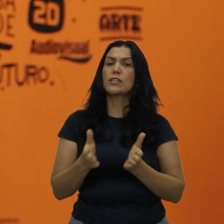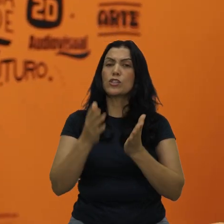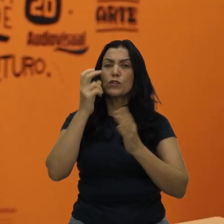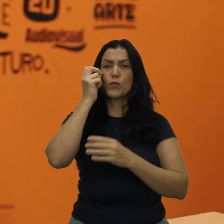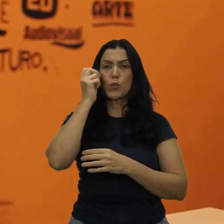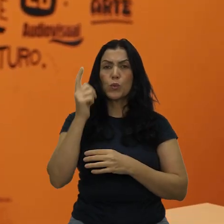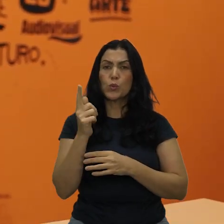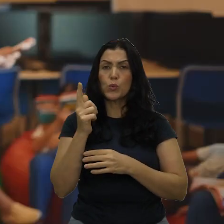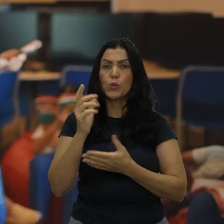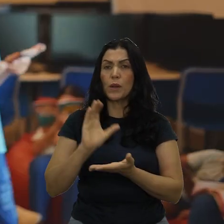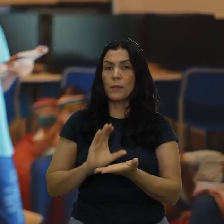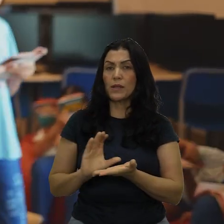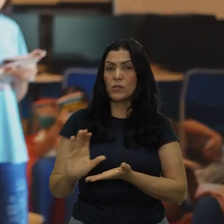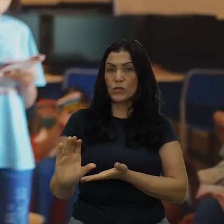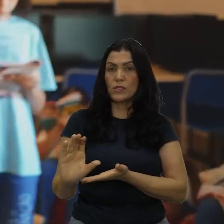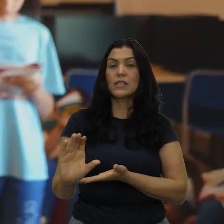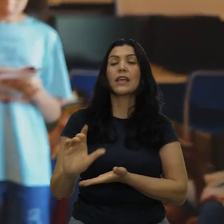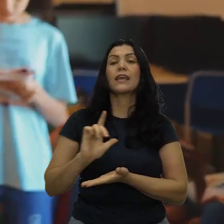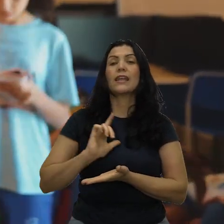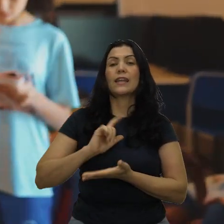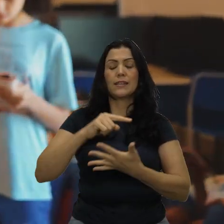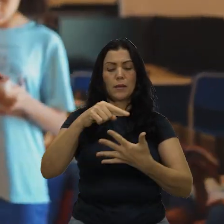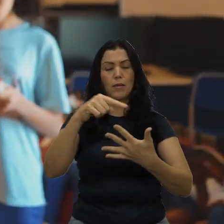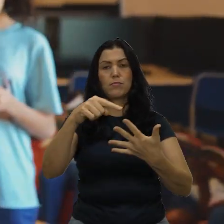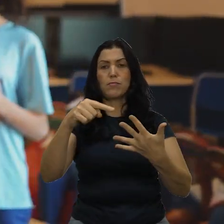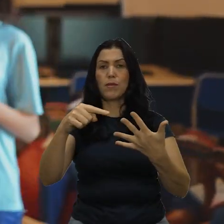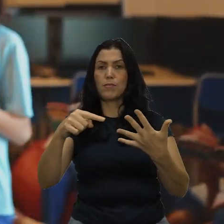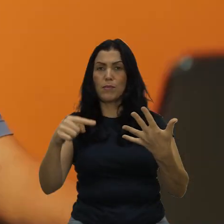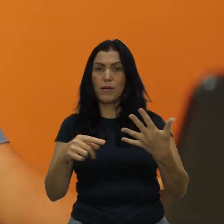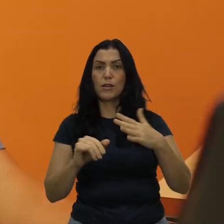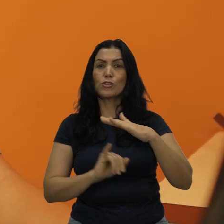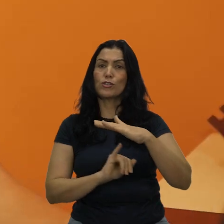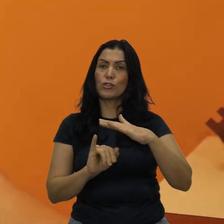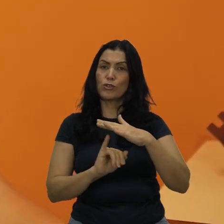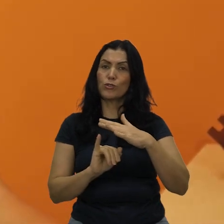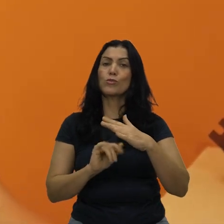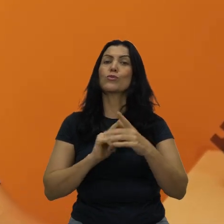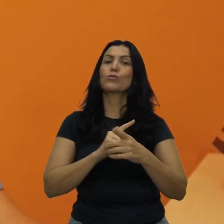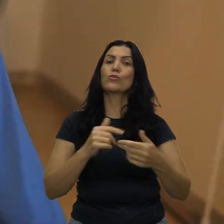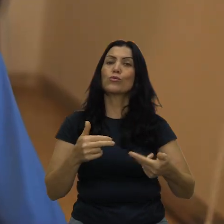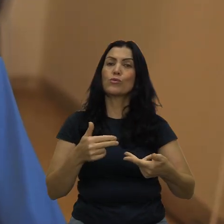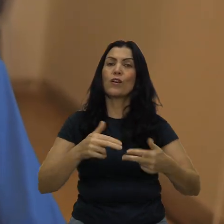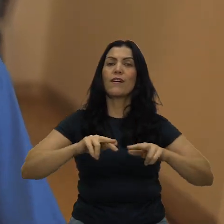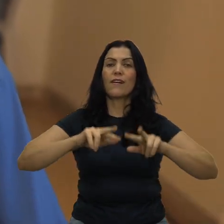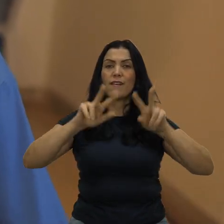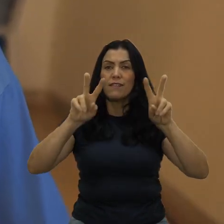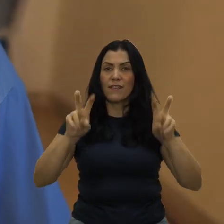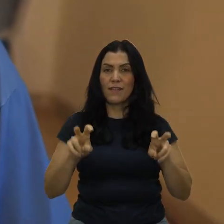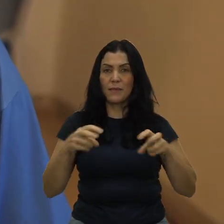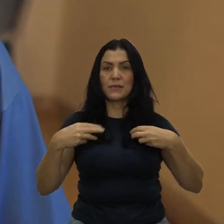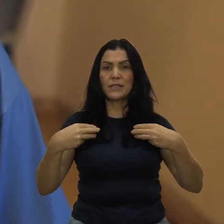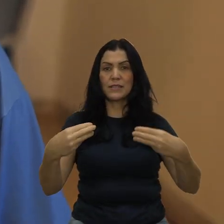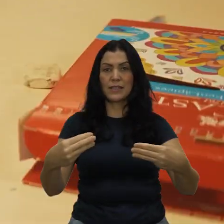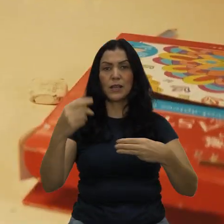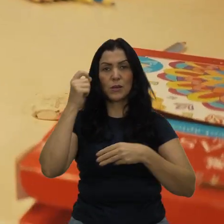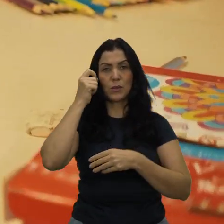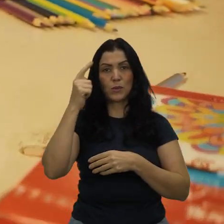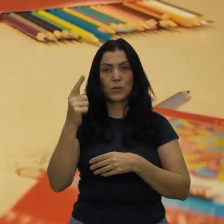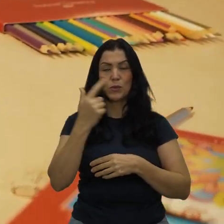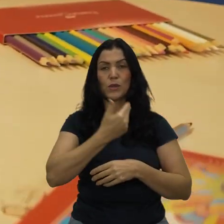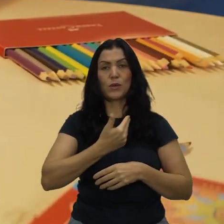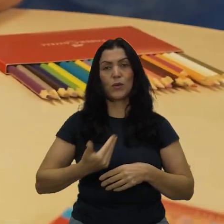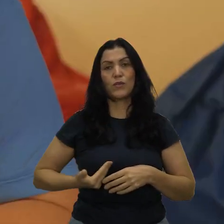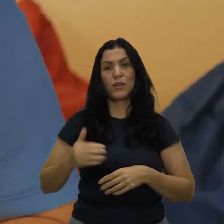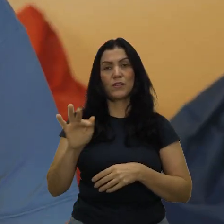de Incentivo à Cultura, com patrocínio da Speak Brasil e realização do Instituto Maker, AKM Performa, Ministério